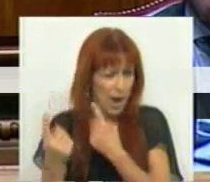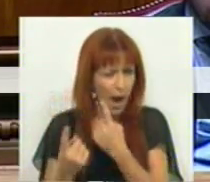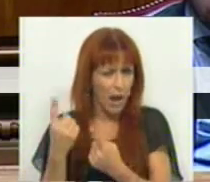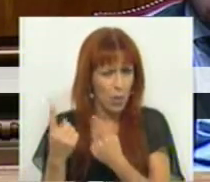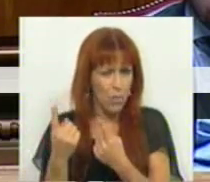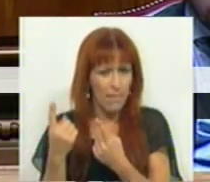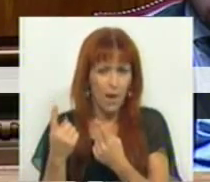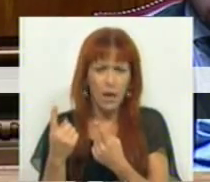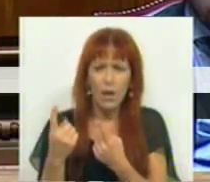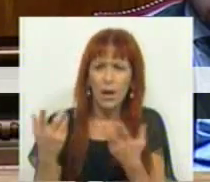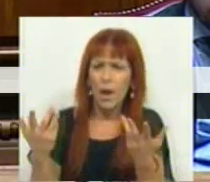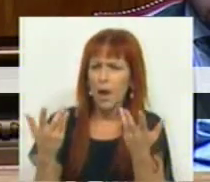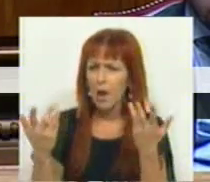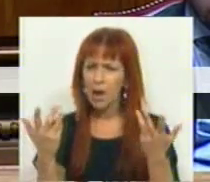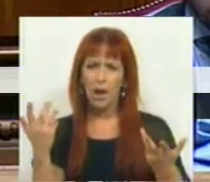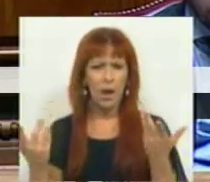alguma